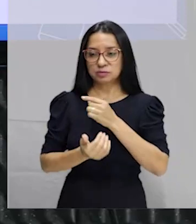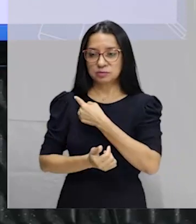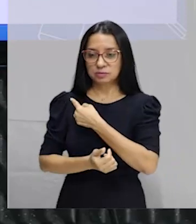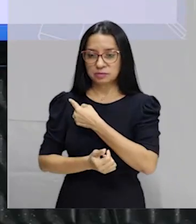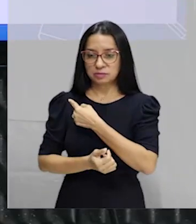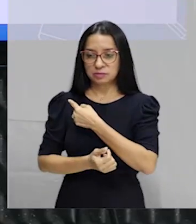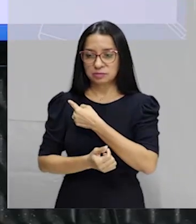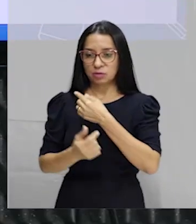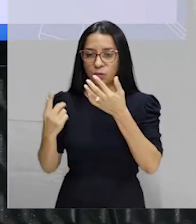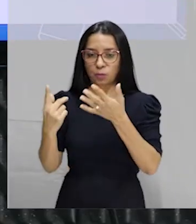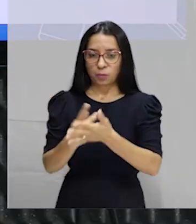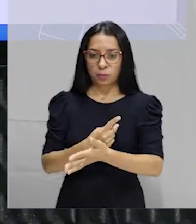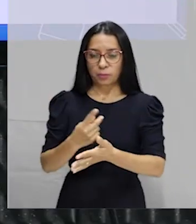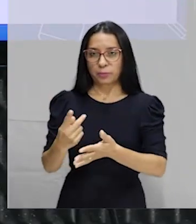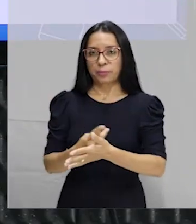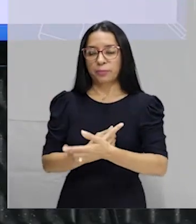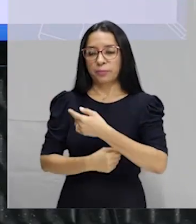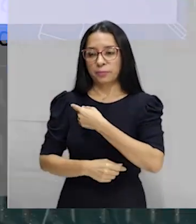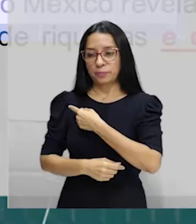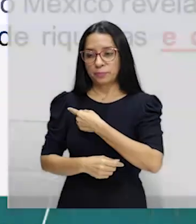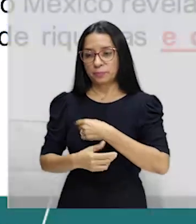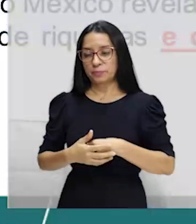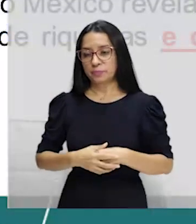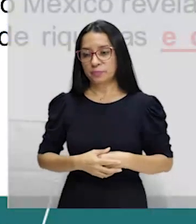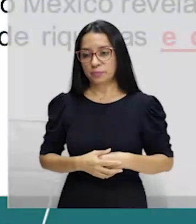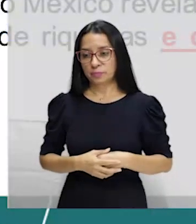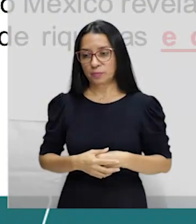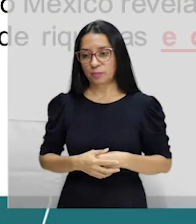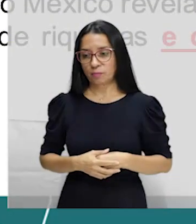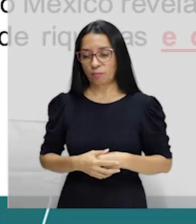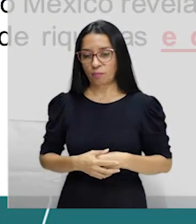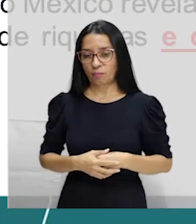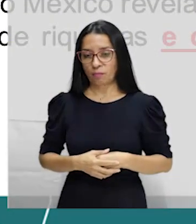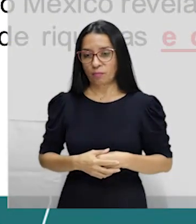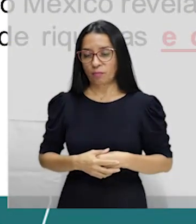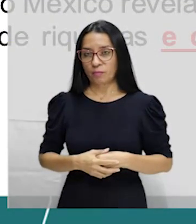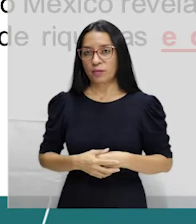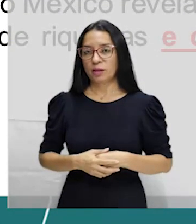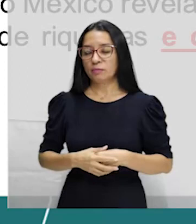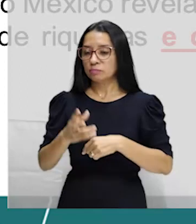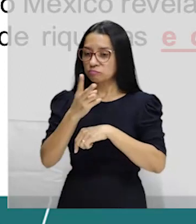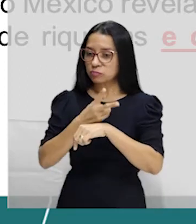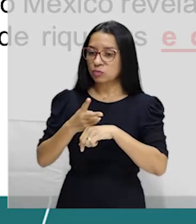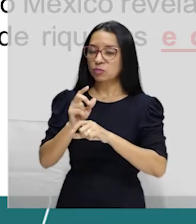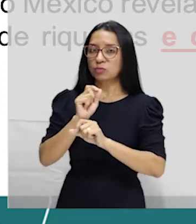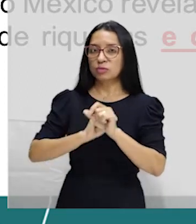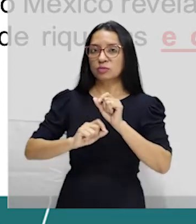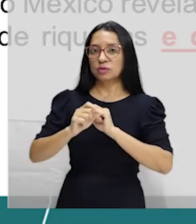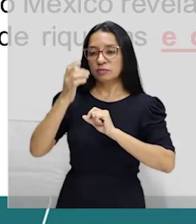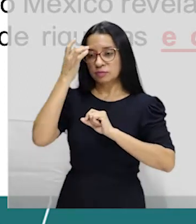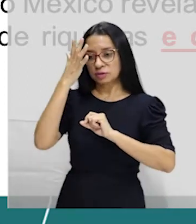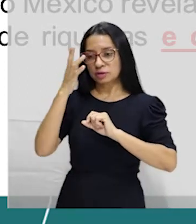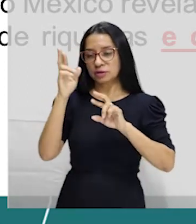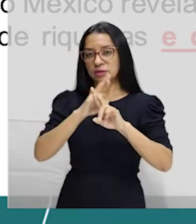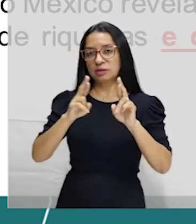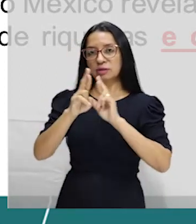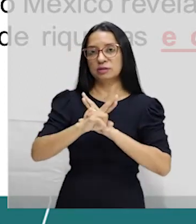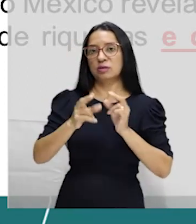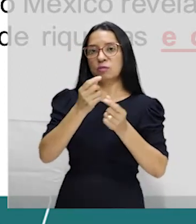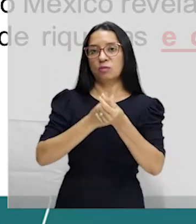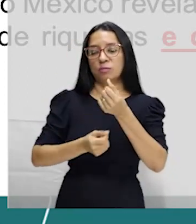erro, galera, tá certo? O NAFTA ele não busca facilitar a circulação de pessoas. Ele busca facilitar a relação